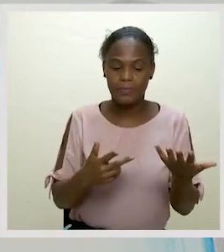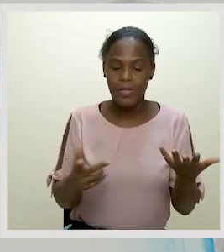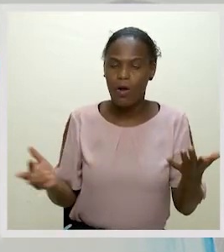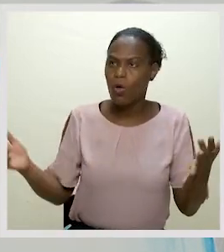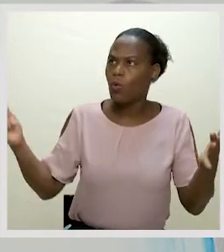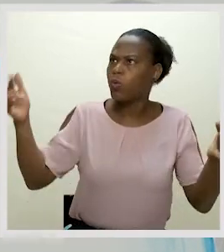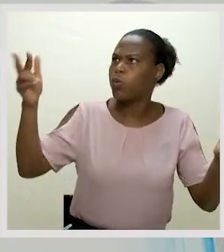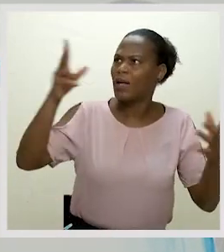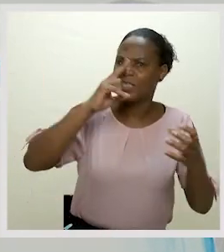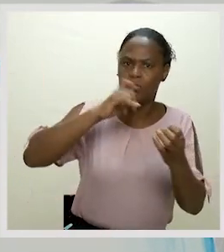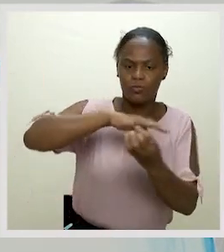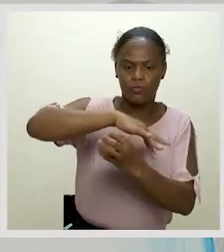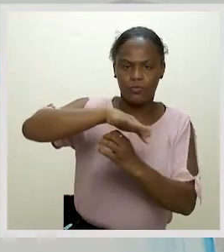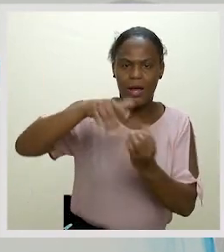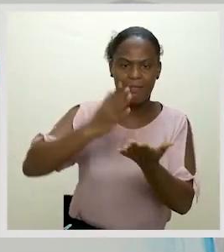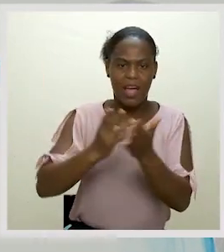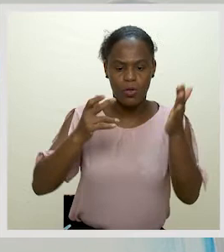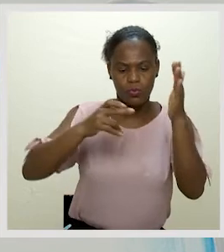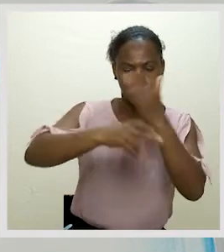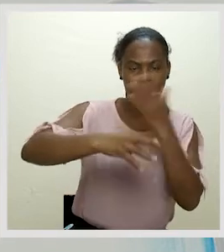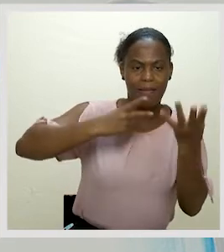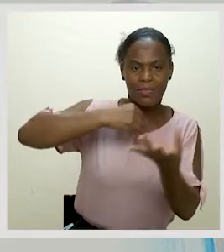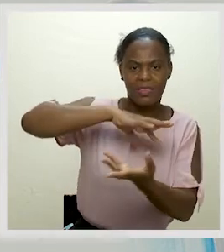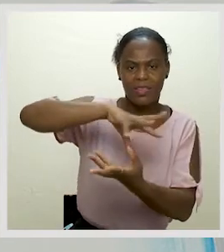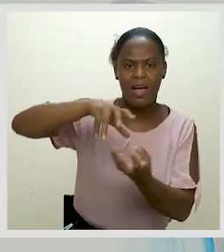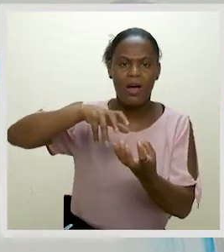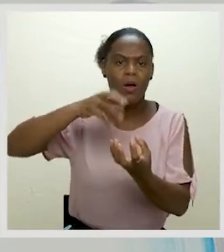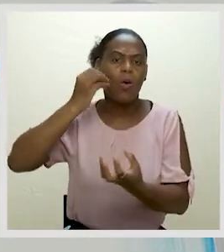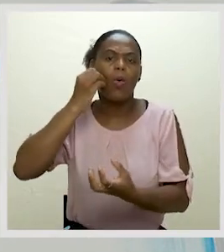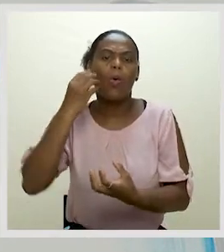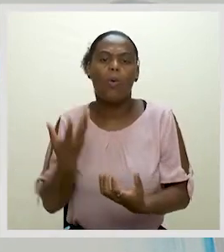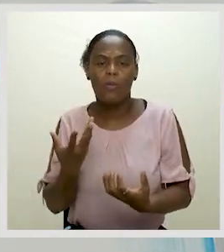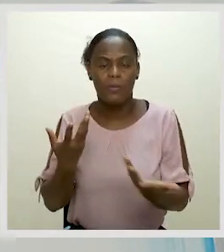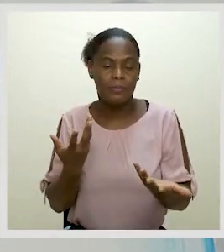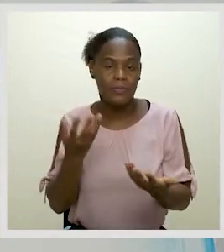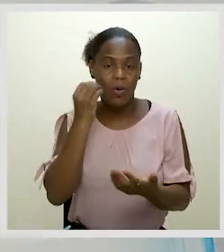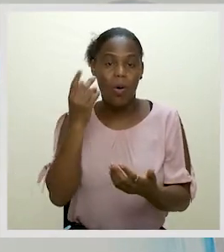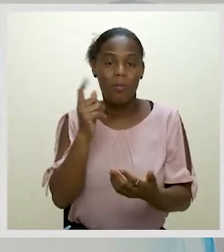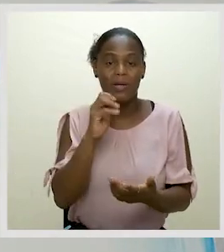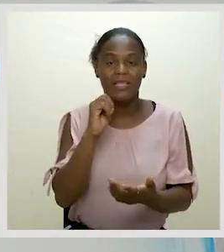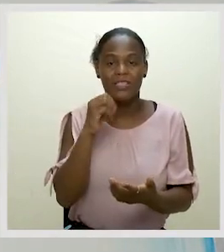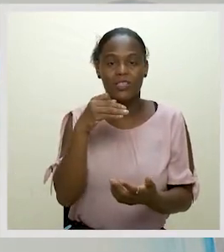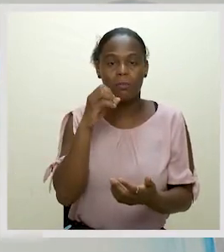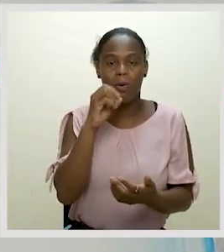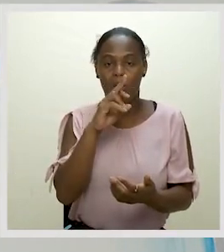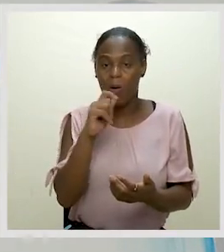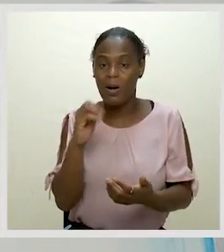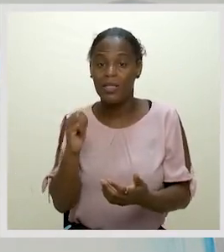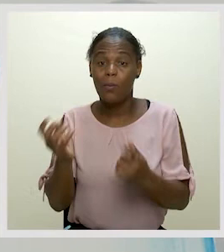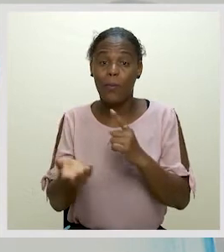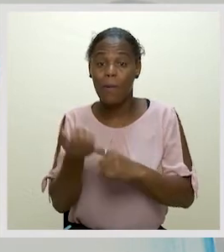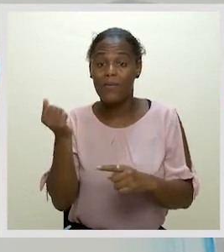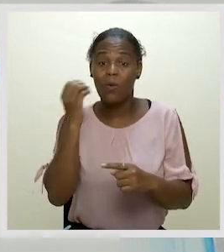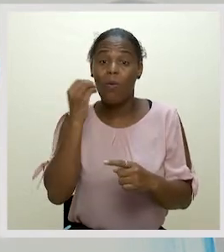atravessado a nossa atmosfera até chegar à Terra, como é que esses esporos